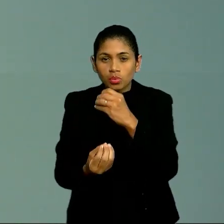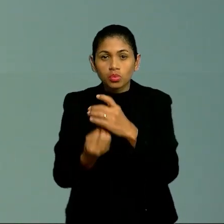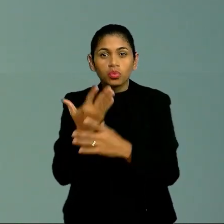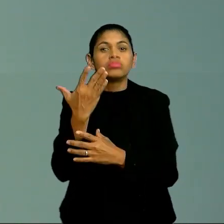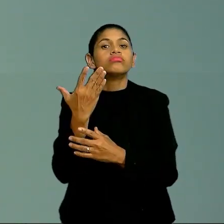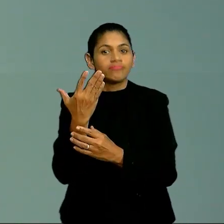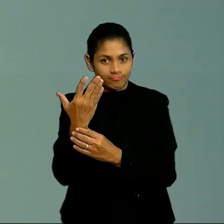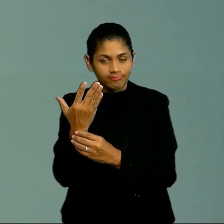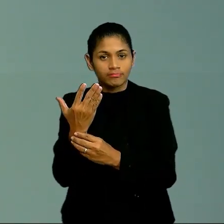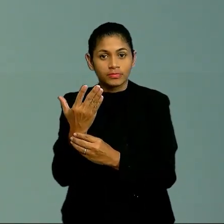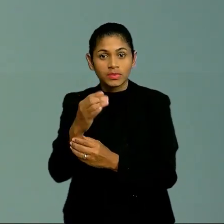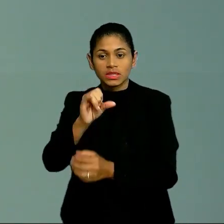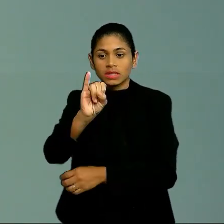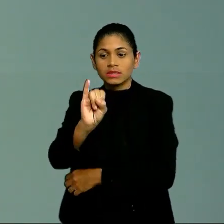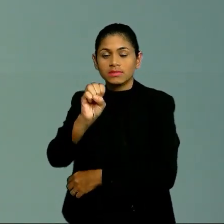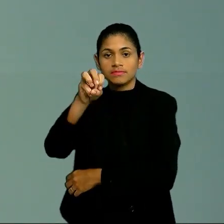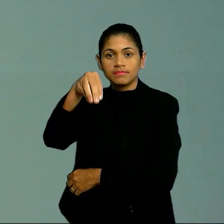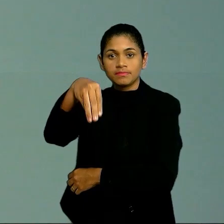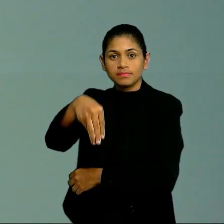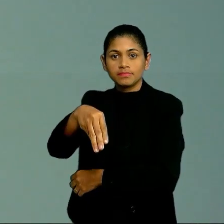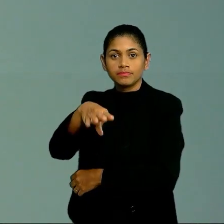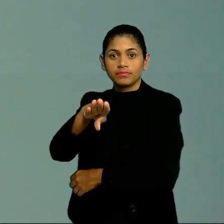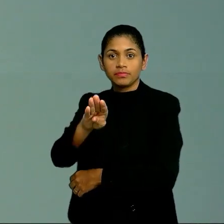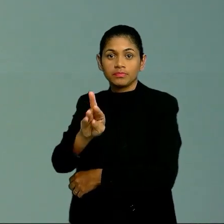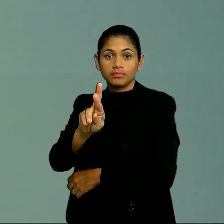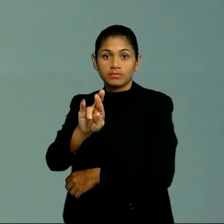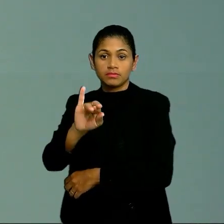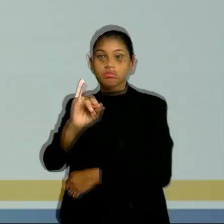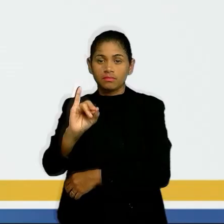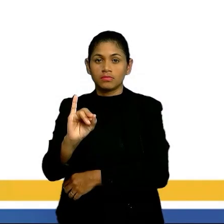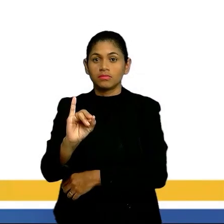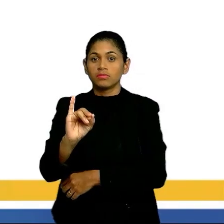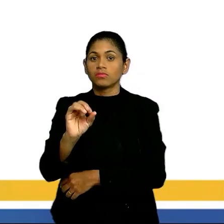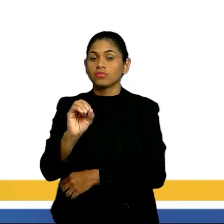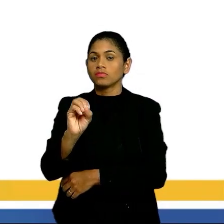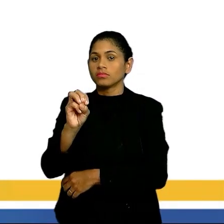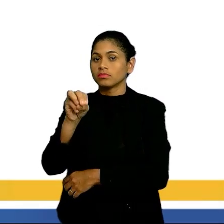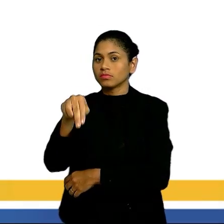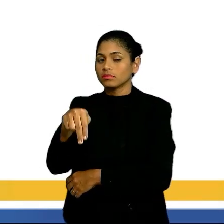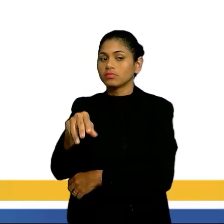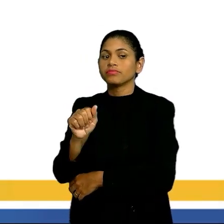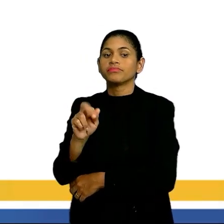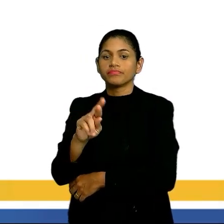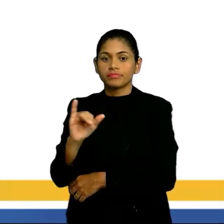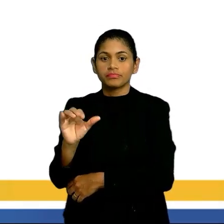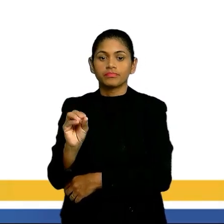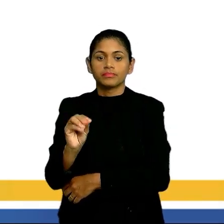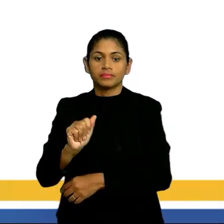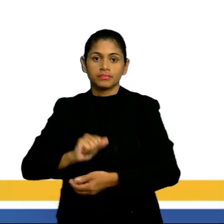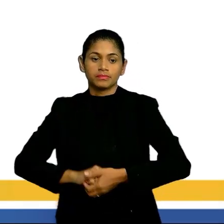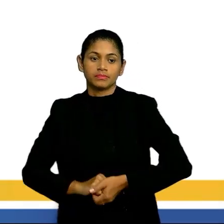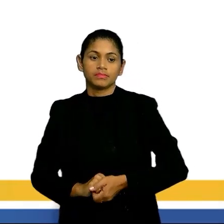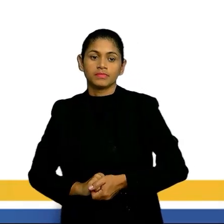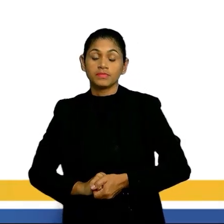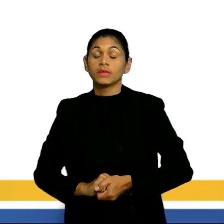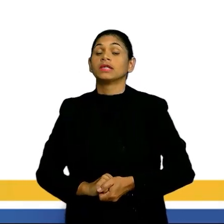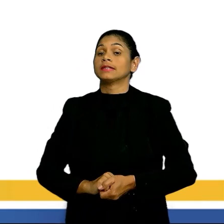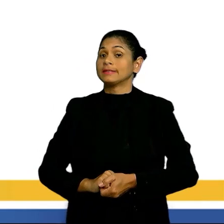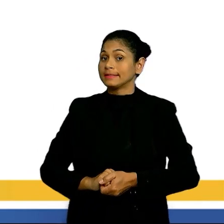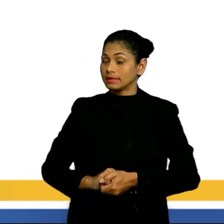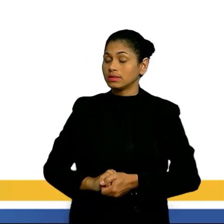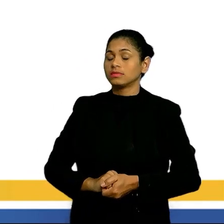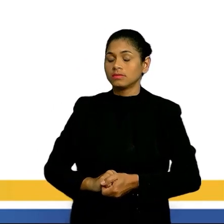estão muito próximos de terem um parentesco evolutivo semelhante, tá certo? É claro que ele tem